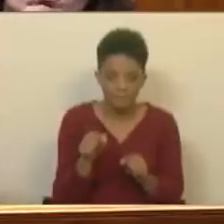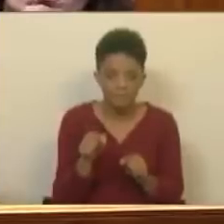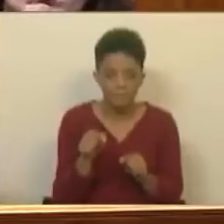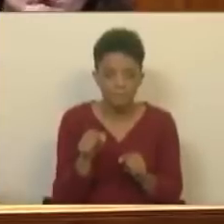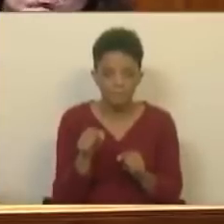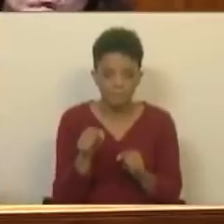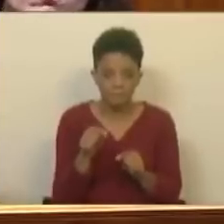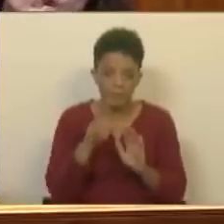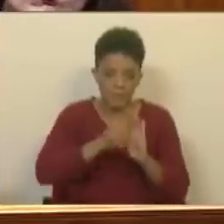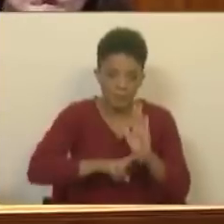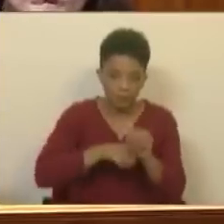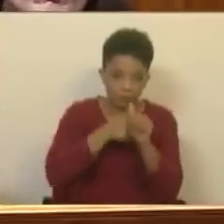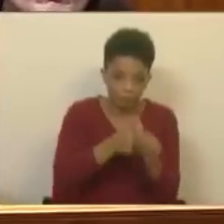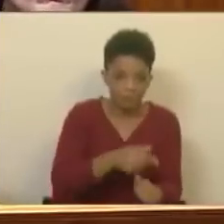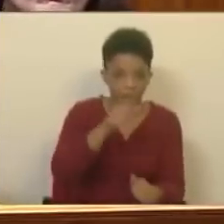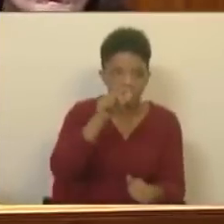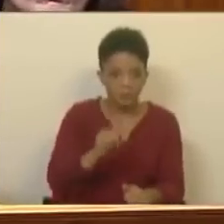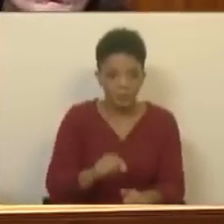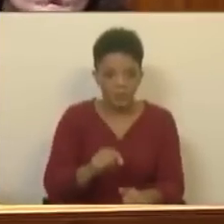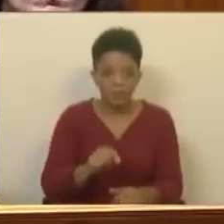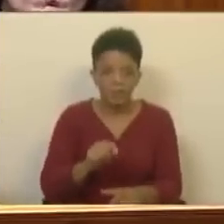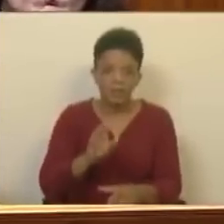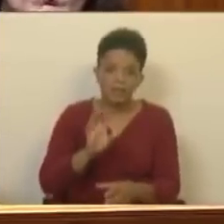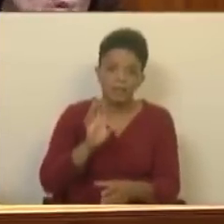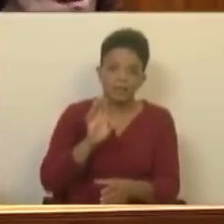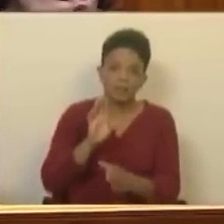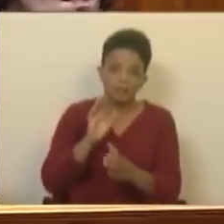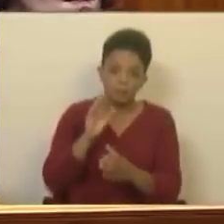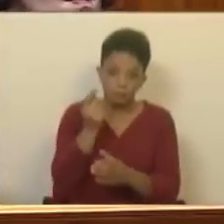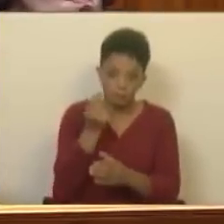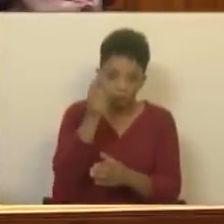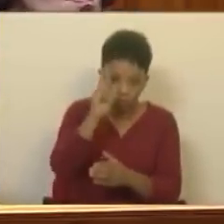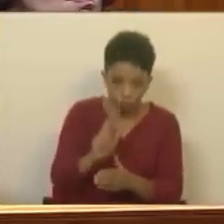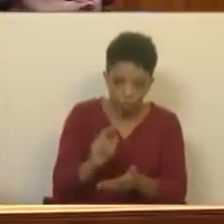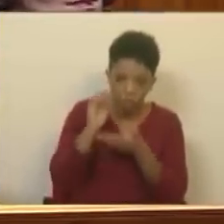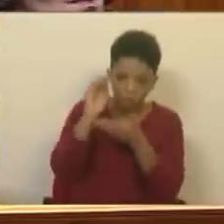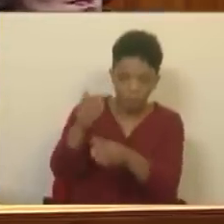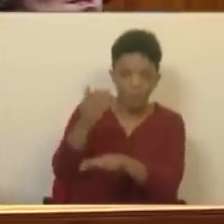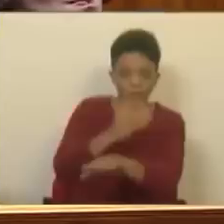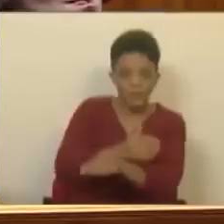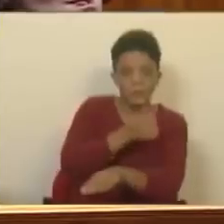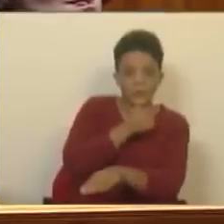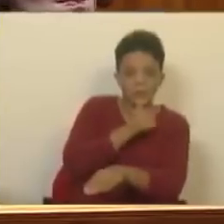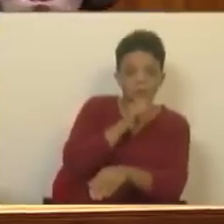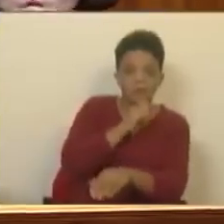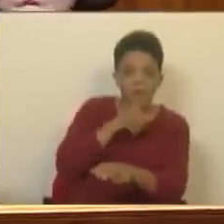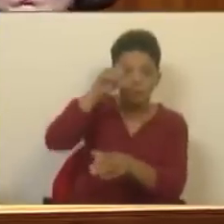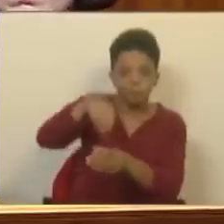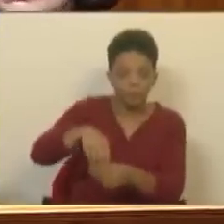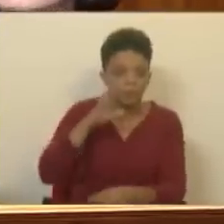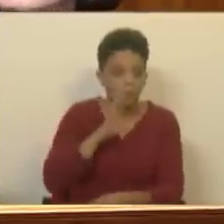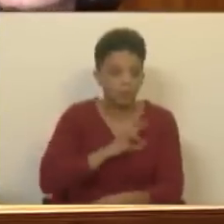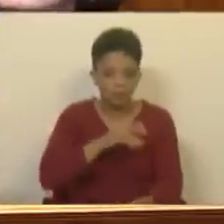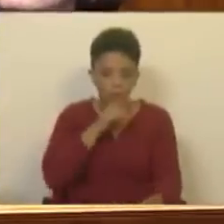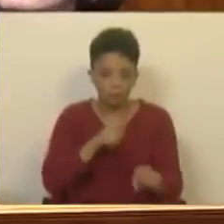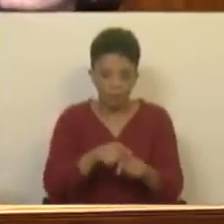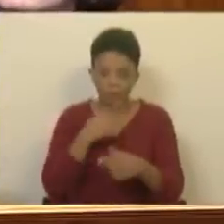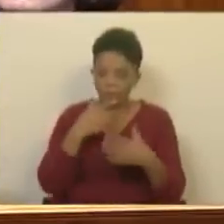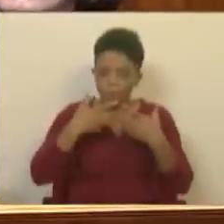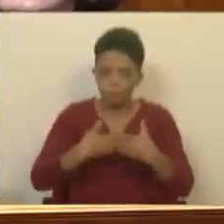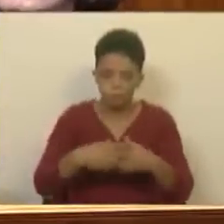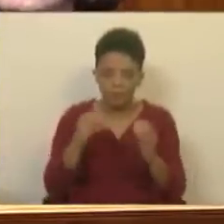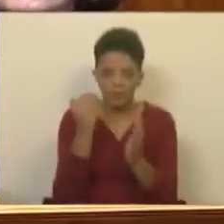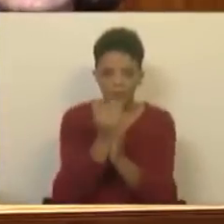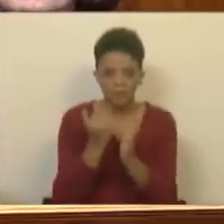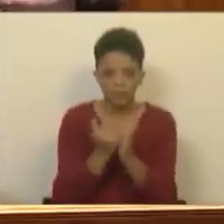cumprem as regras e cabem e que cabem na alocação que foi previamente fixada Deputado eu não tenho dúvidas que